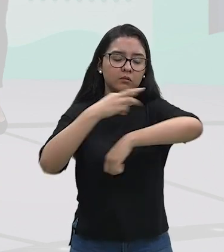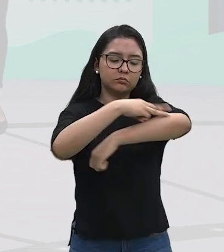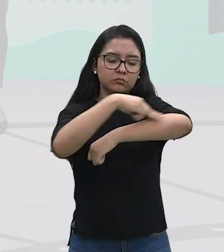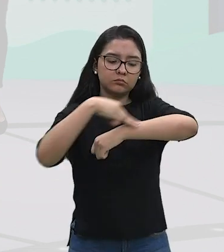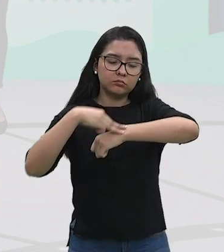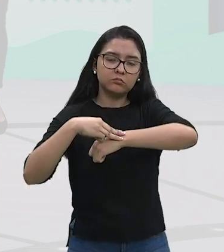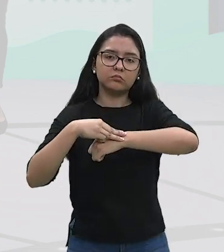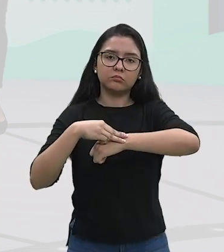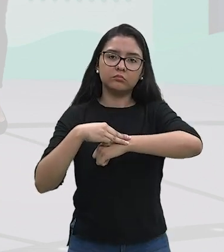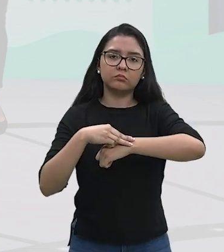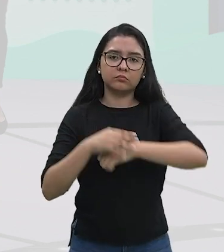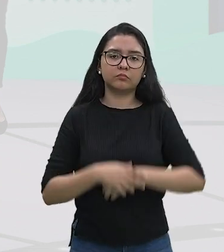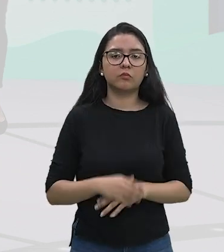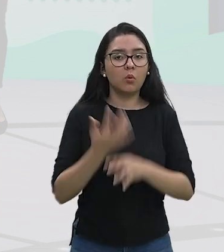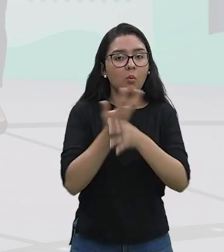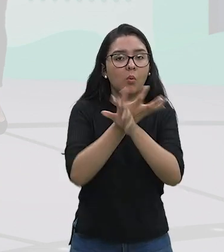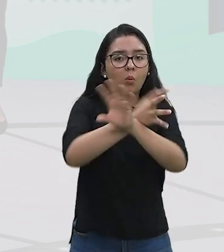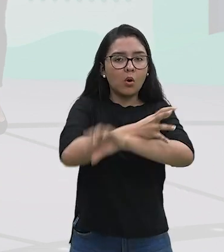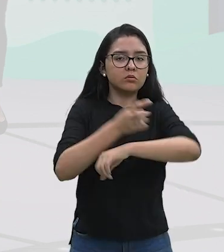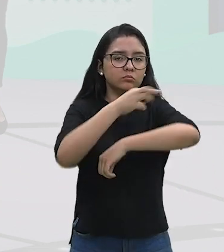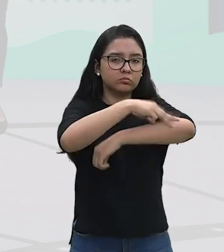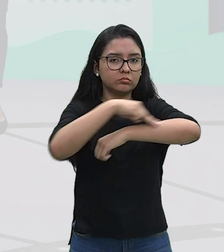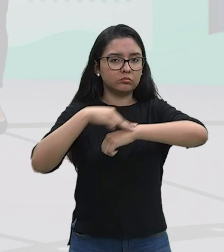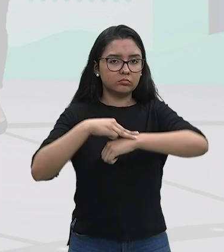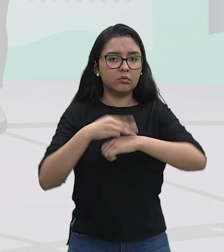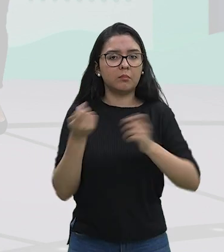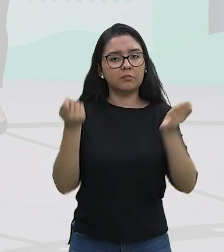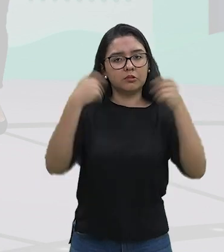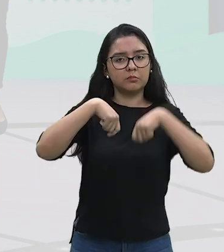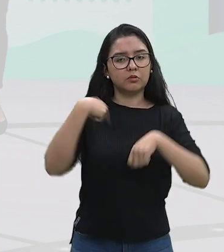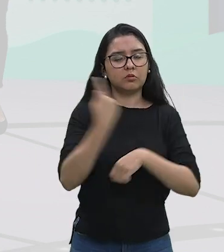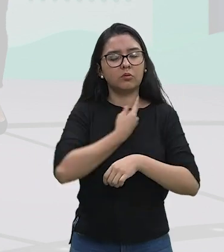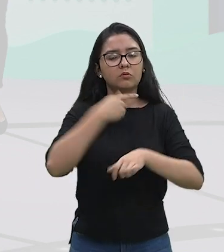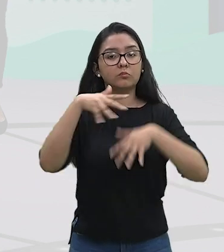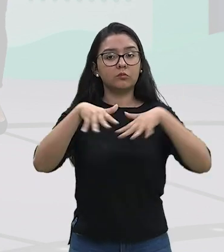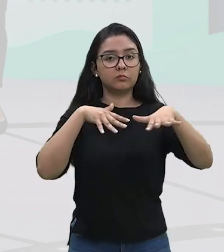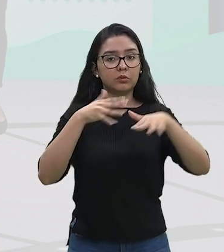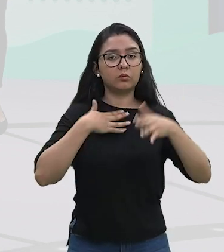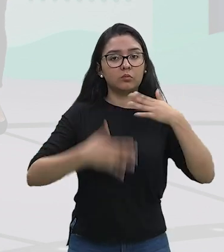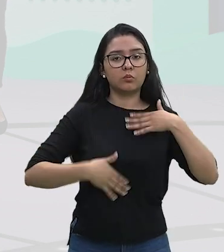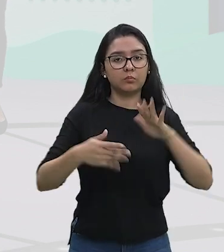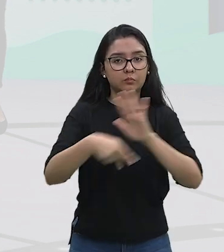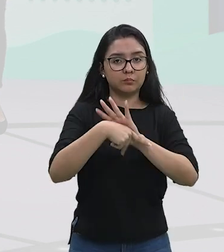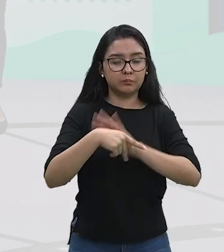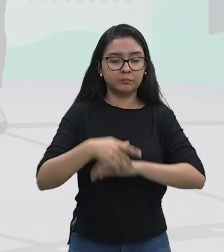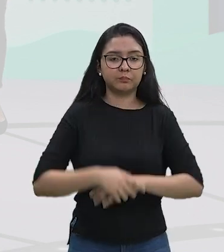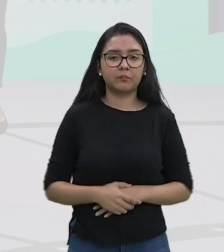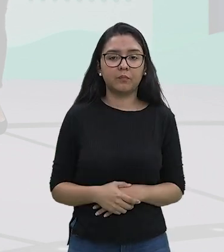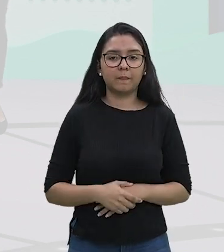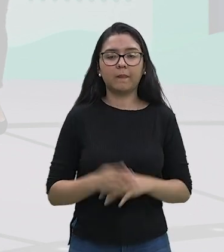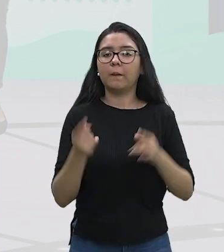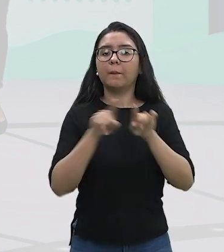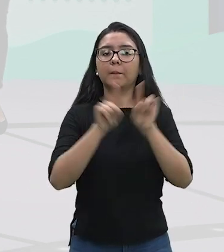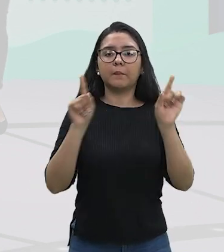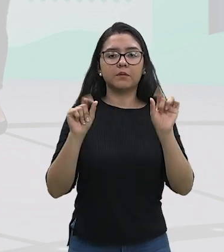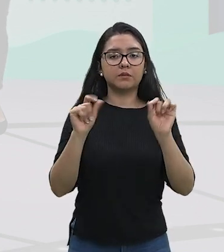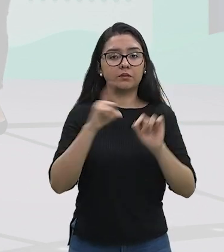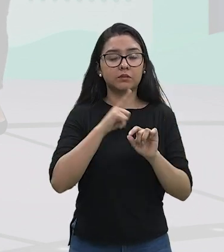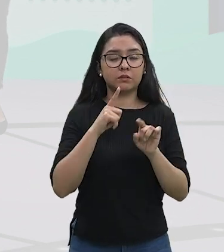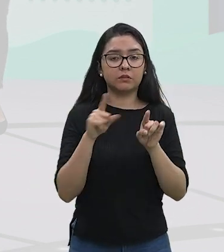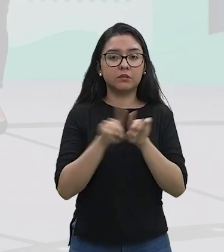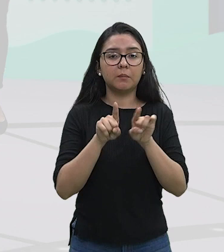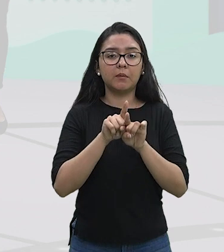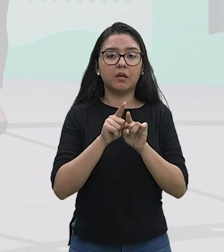cobrindo os nossos ossos e nos proporcionam esses movimentos, mas não é só nessa função. Ele também vai estar presente